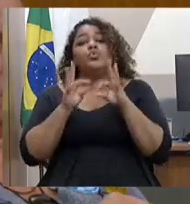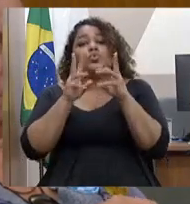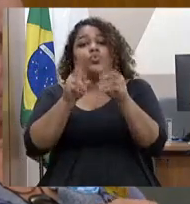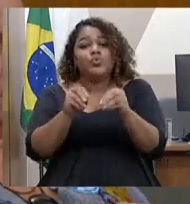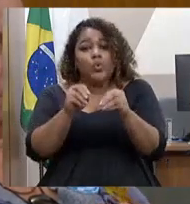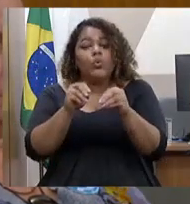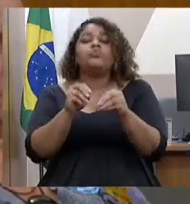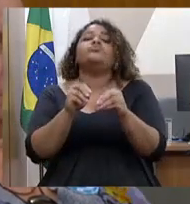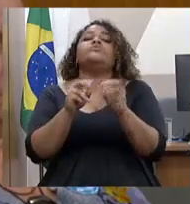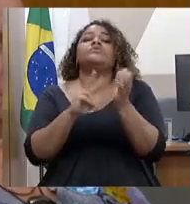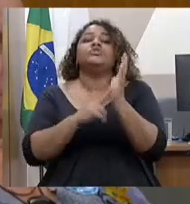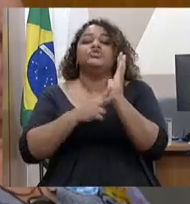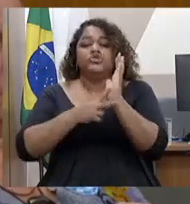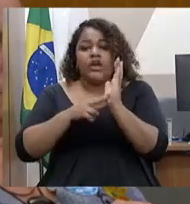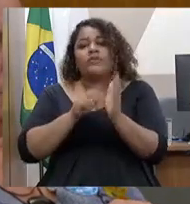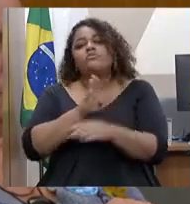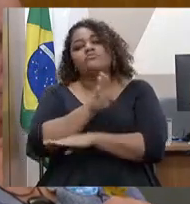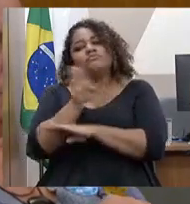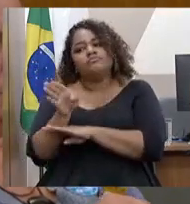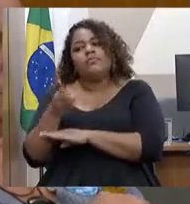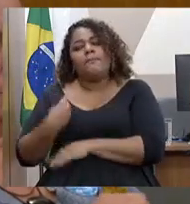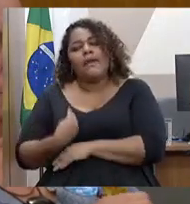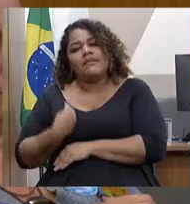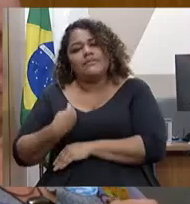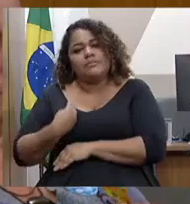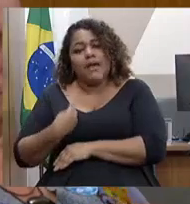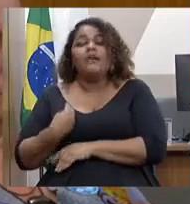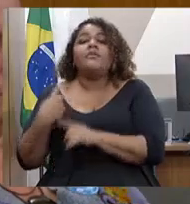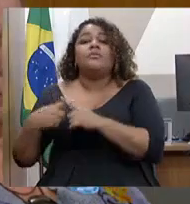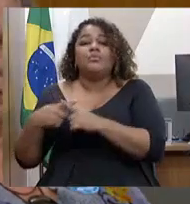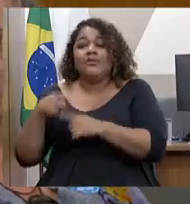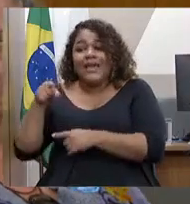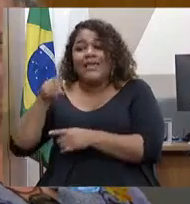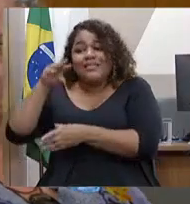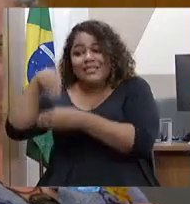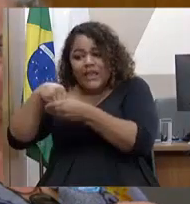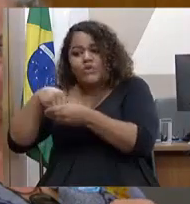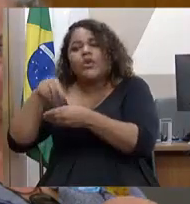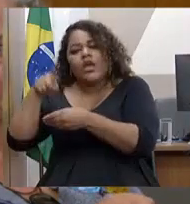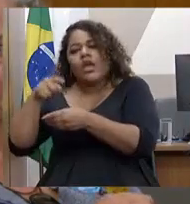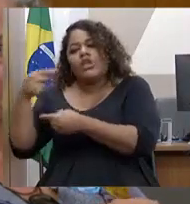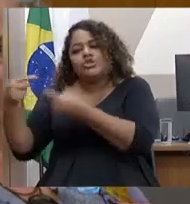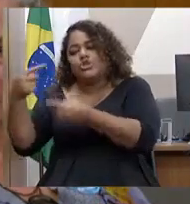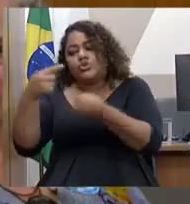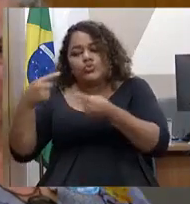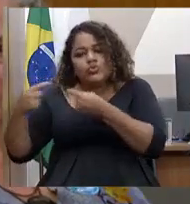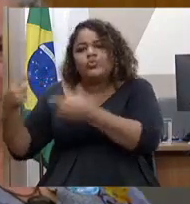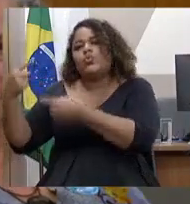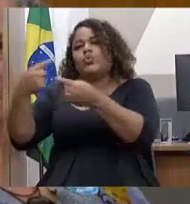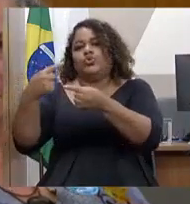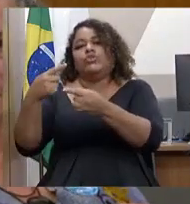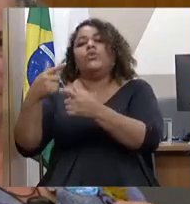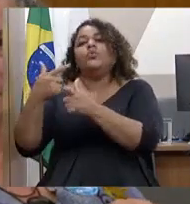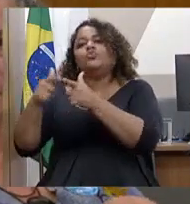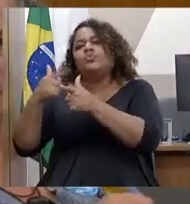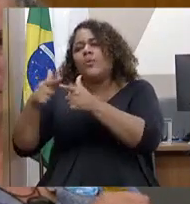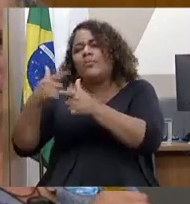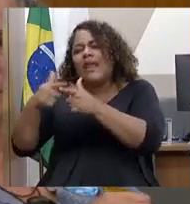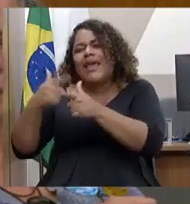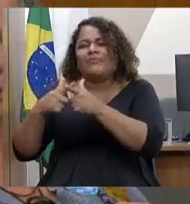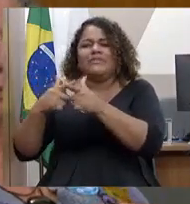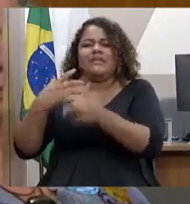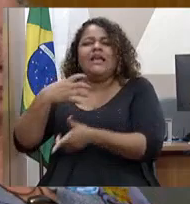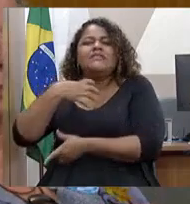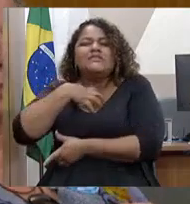parte da sífilis porque é lá que se discute com propriedade as situações laborais as dificuldades